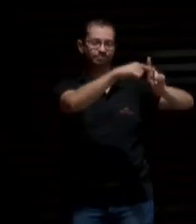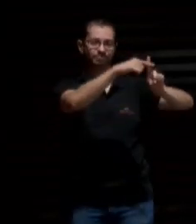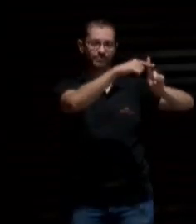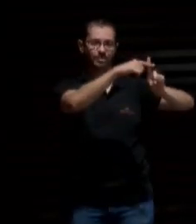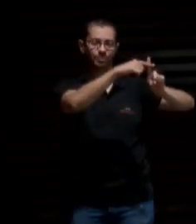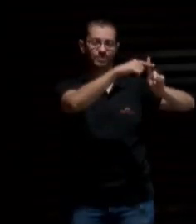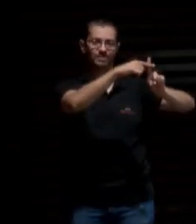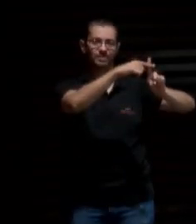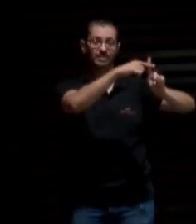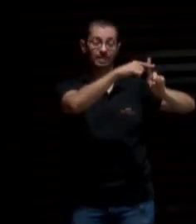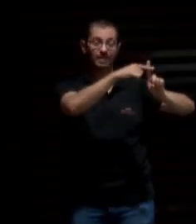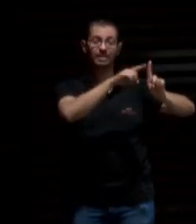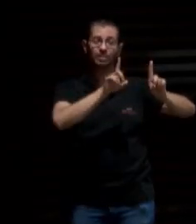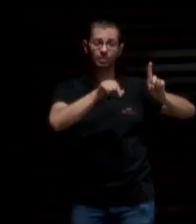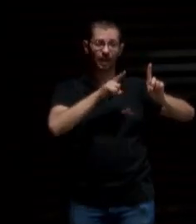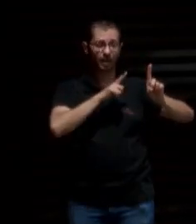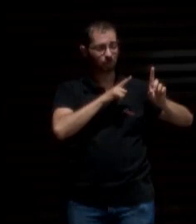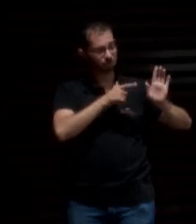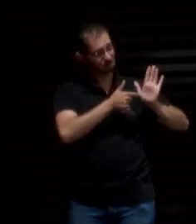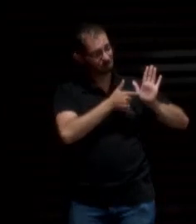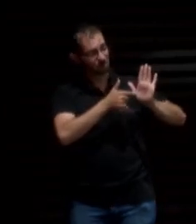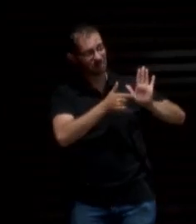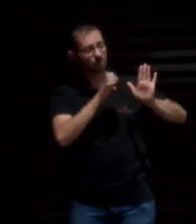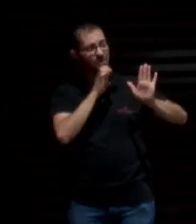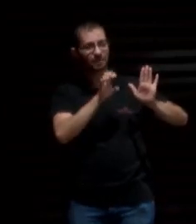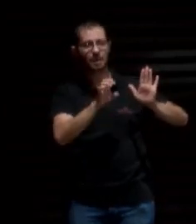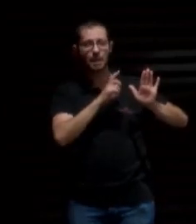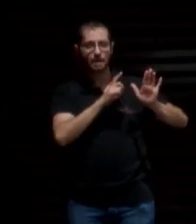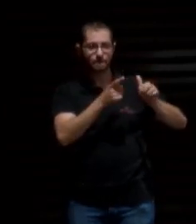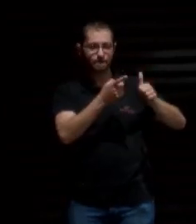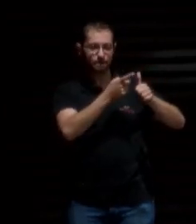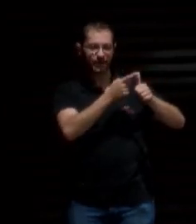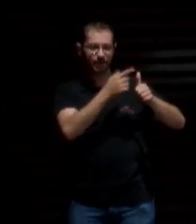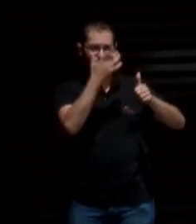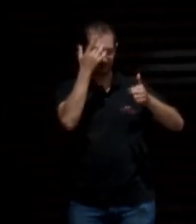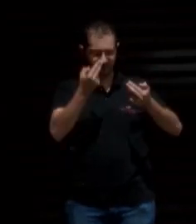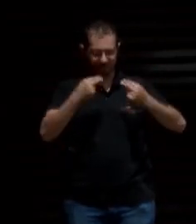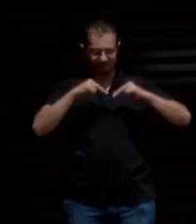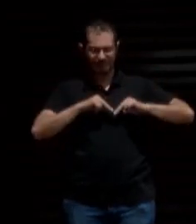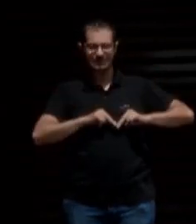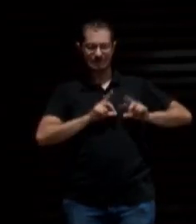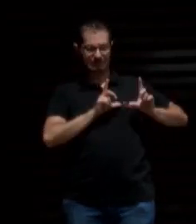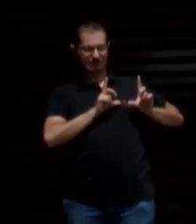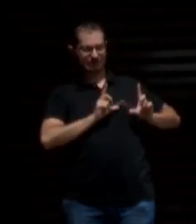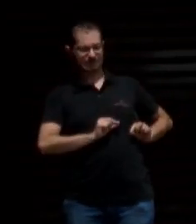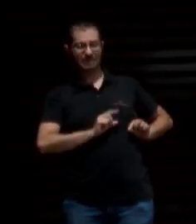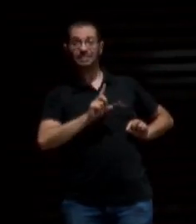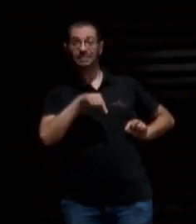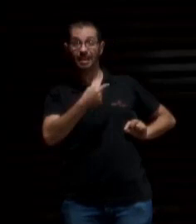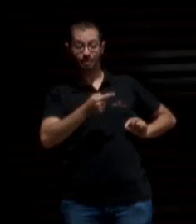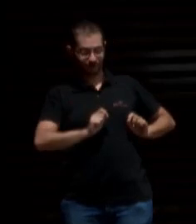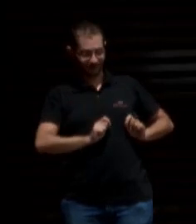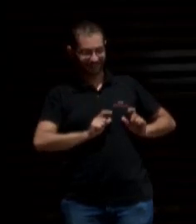movimento do Evangelho, é um movimento primeiro de descida, depois de elevação. Paulo diz assim: tende em